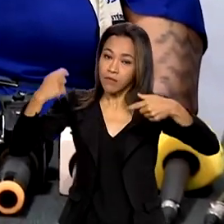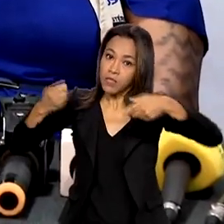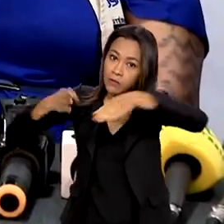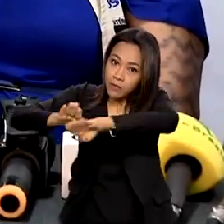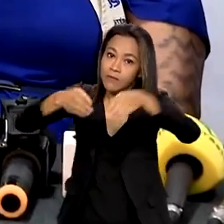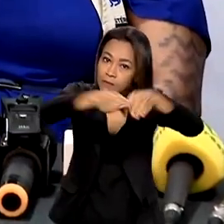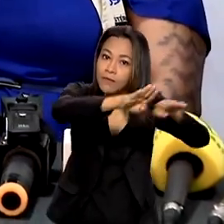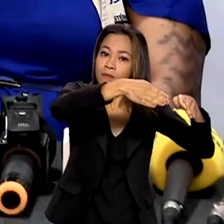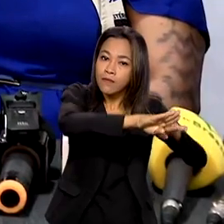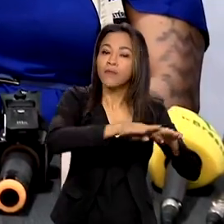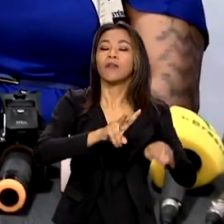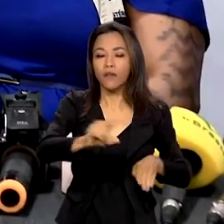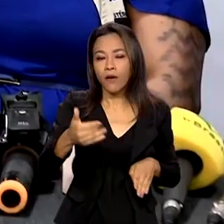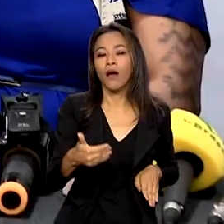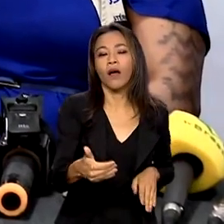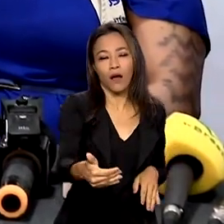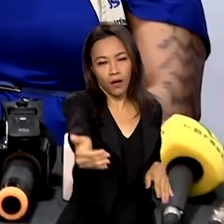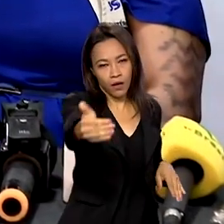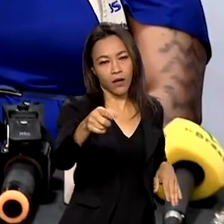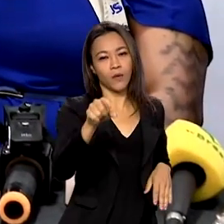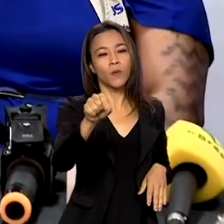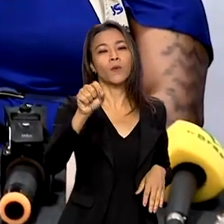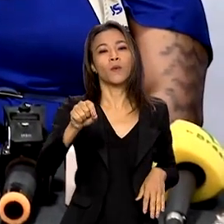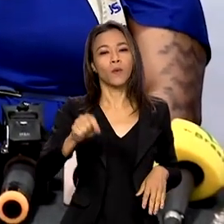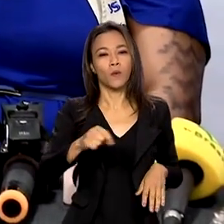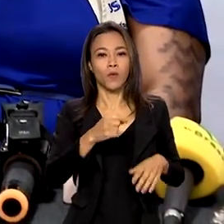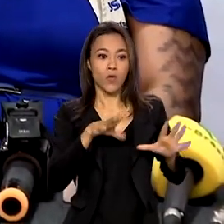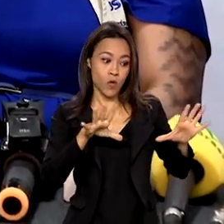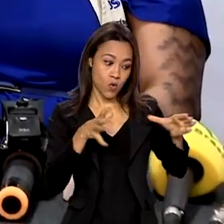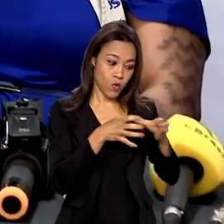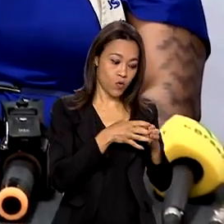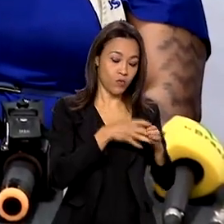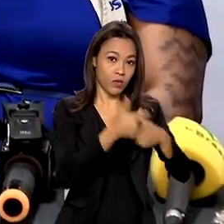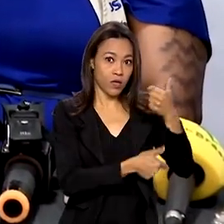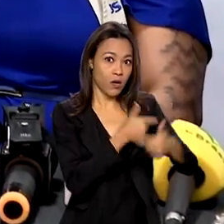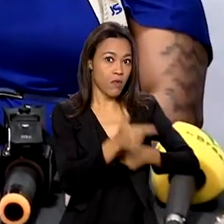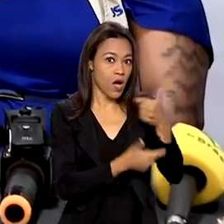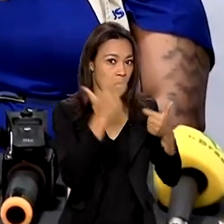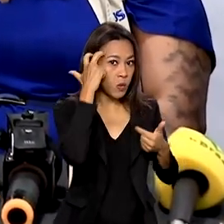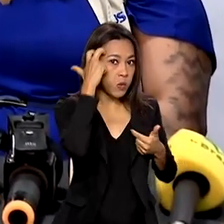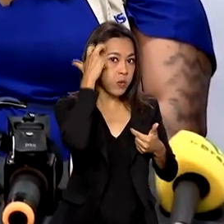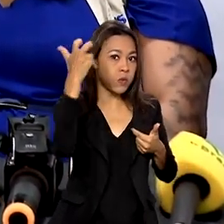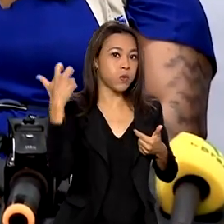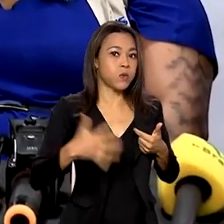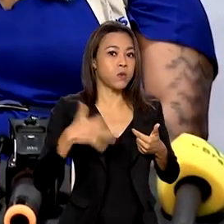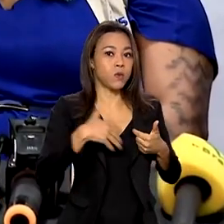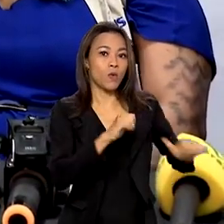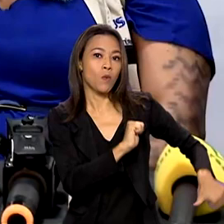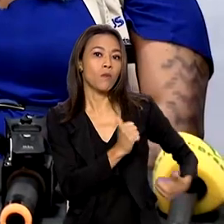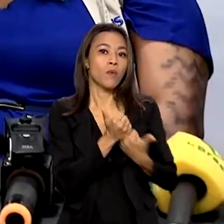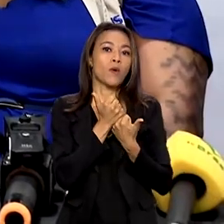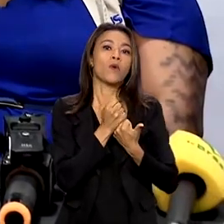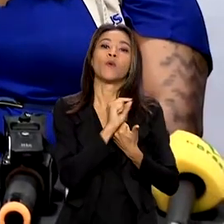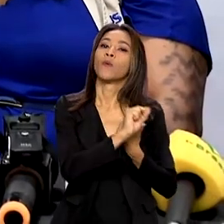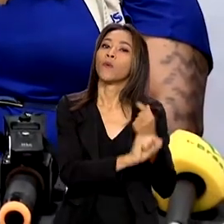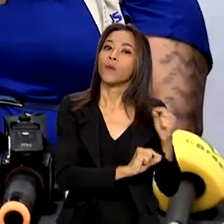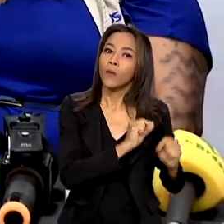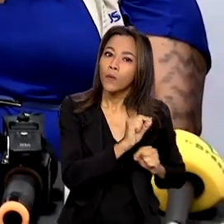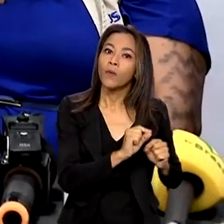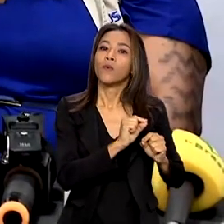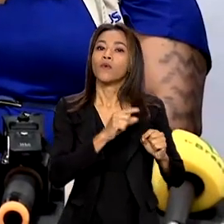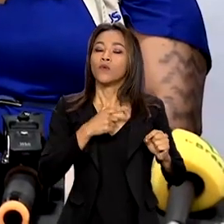desativados. E serão desativados com ação de inteligência e com todo o suporte das